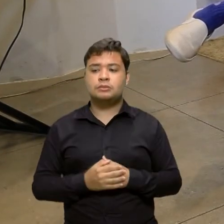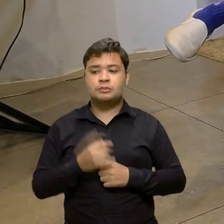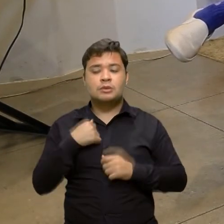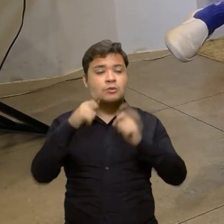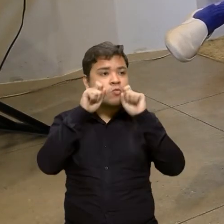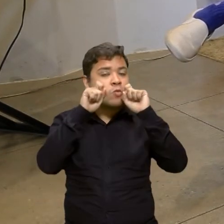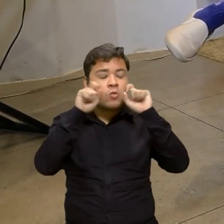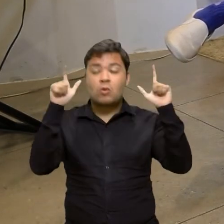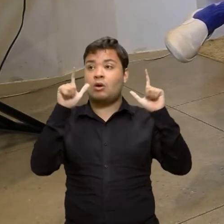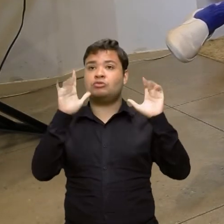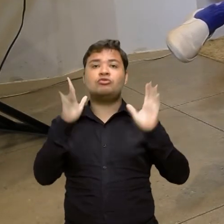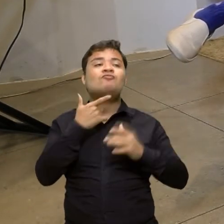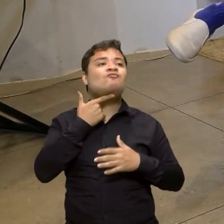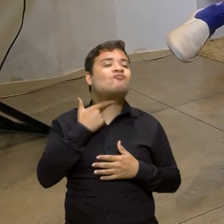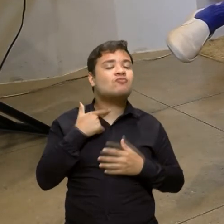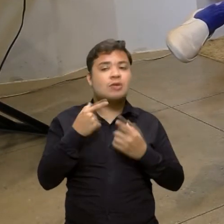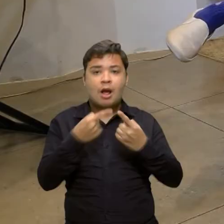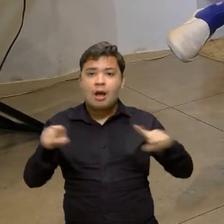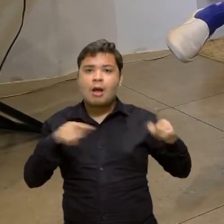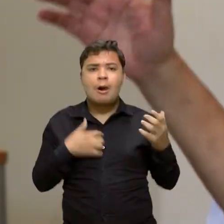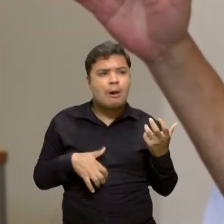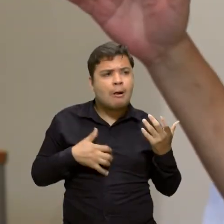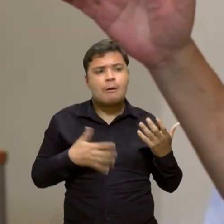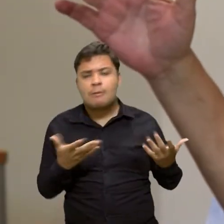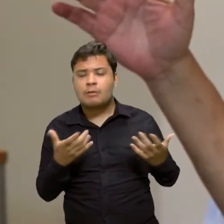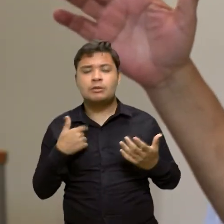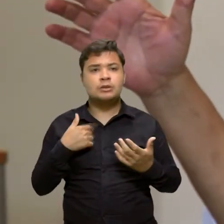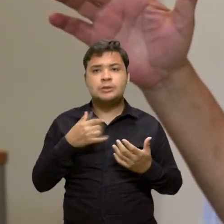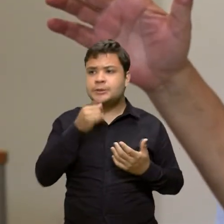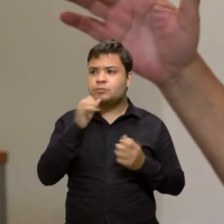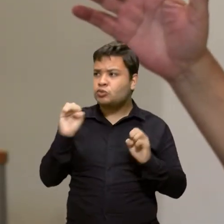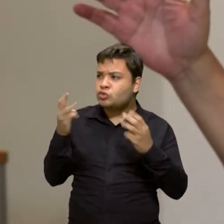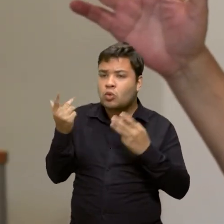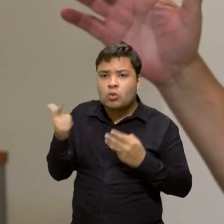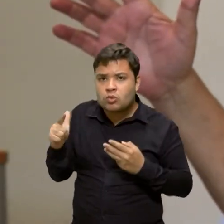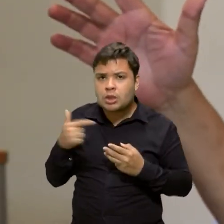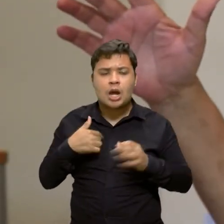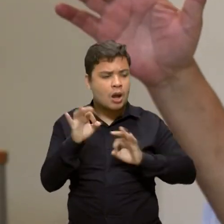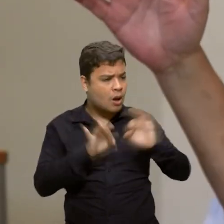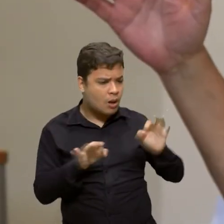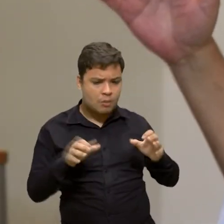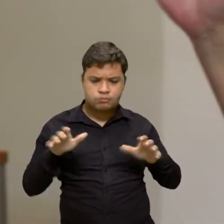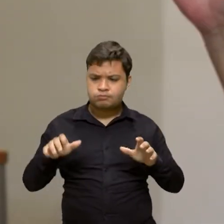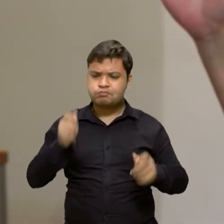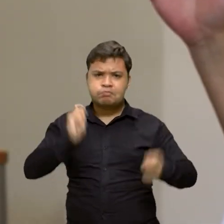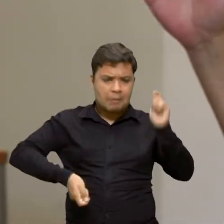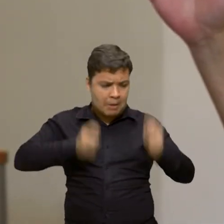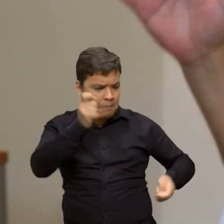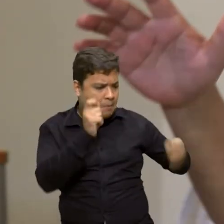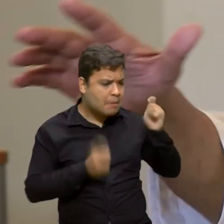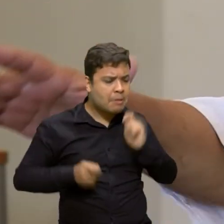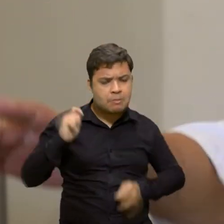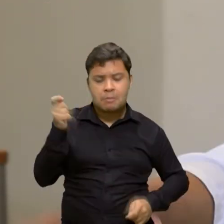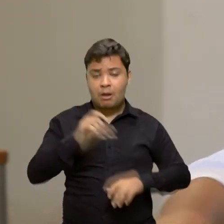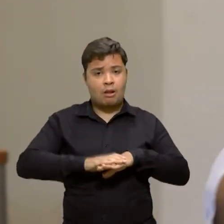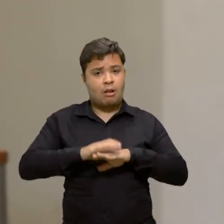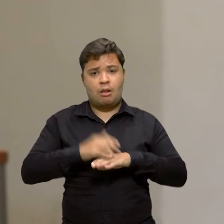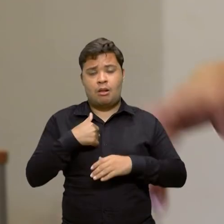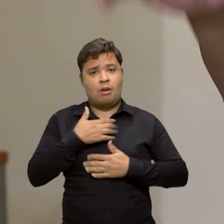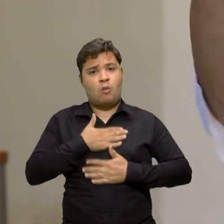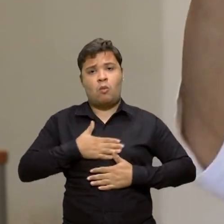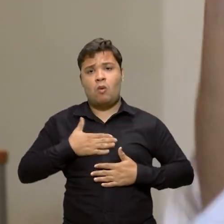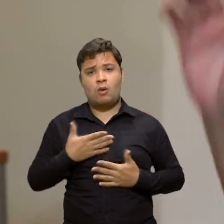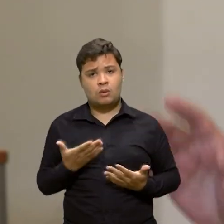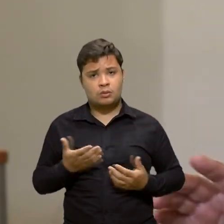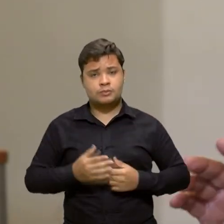minha alma. Eu acordo assim, bicho, já querendo tocar, bicho, vou tocar, tem show hoje? Não tem show hoje, cara, eu monto a bateria ali, toco